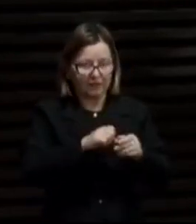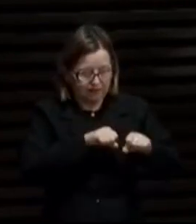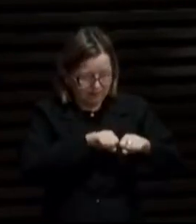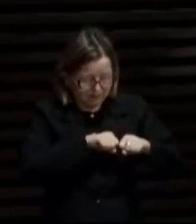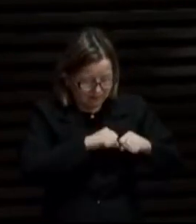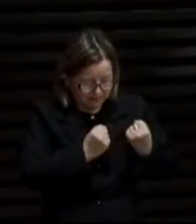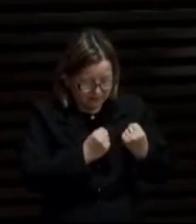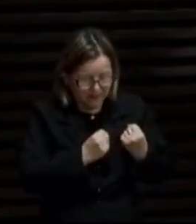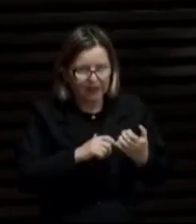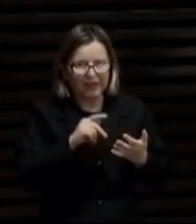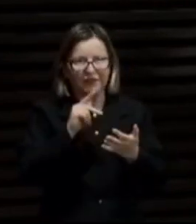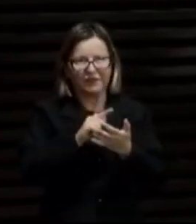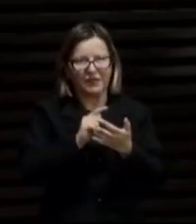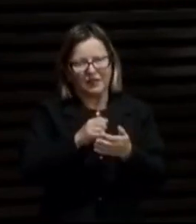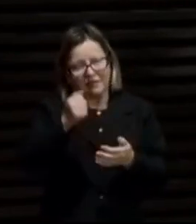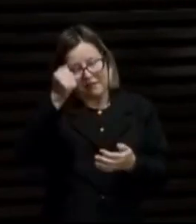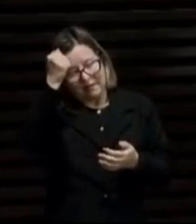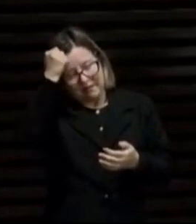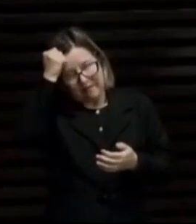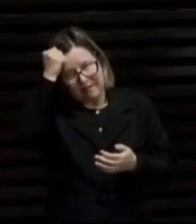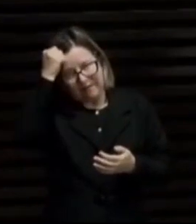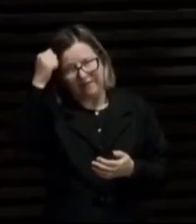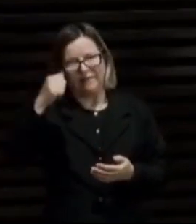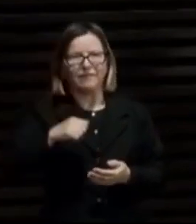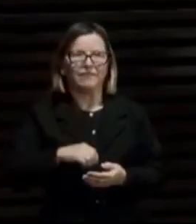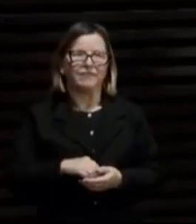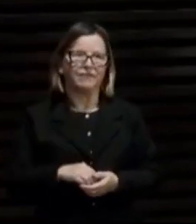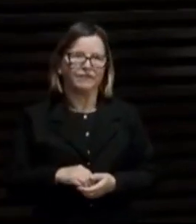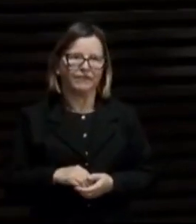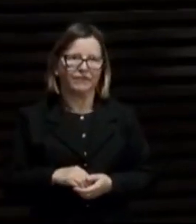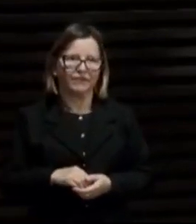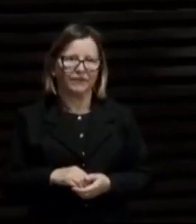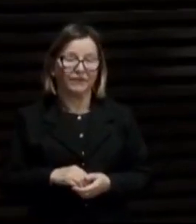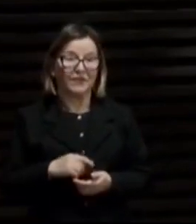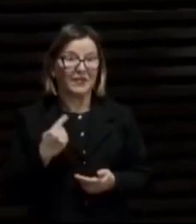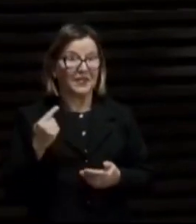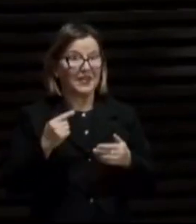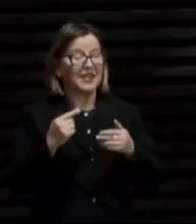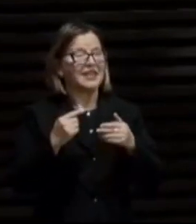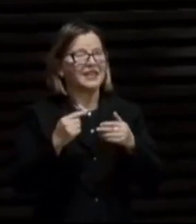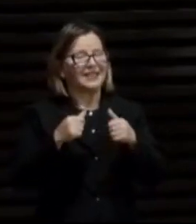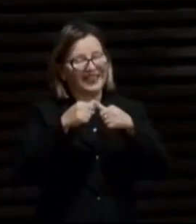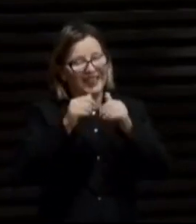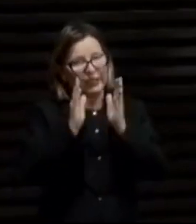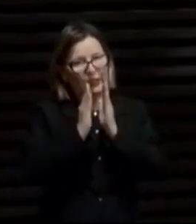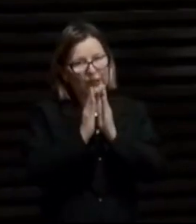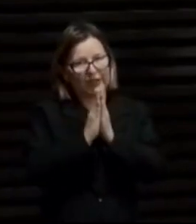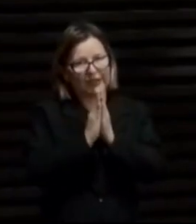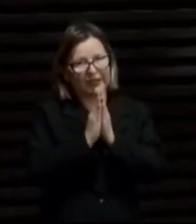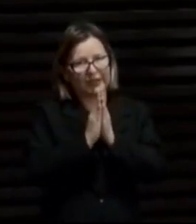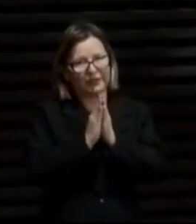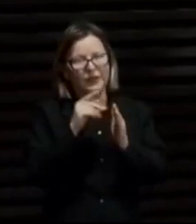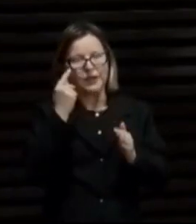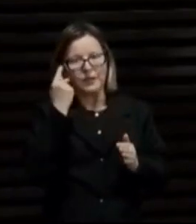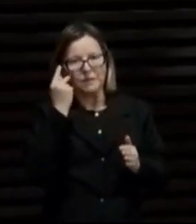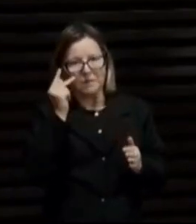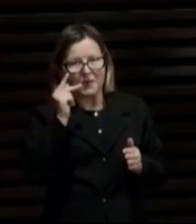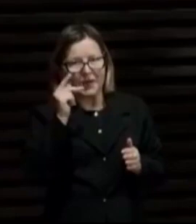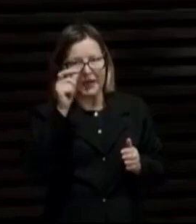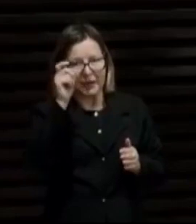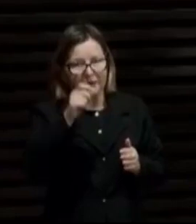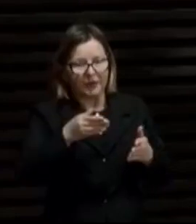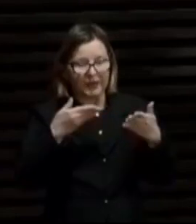quebrantamento e um verdadeiro arrependimento. E essa oração ela vale tanto para o regenerado como